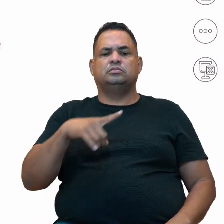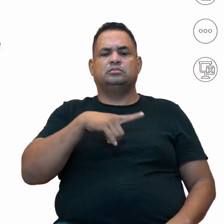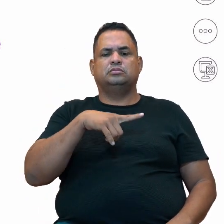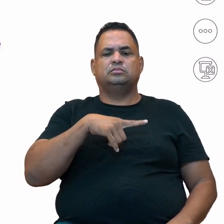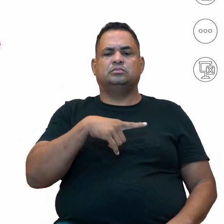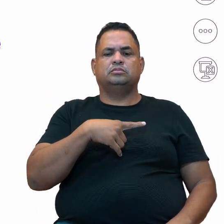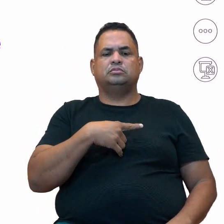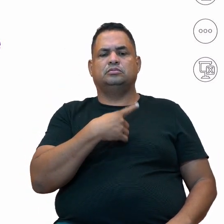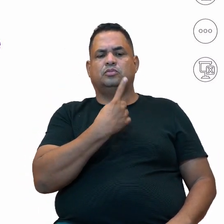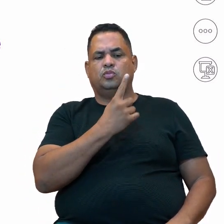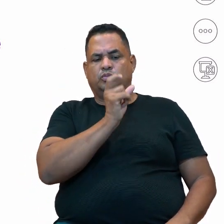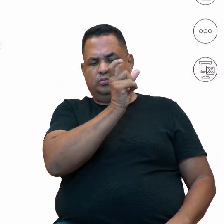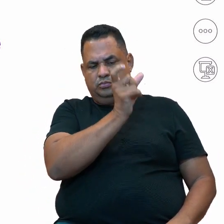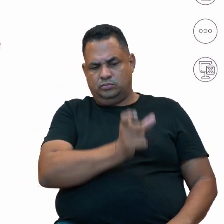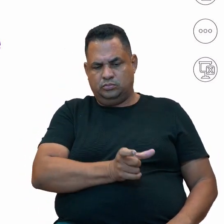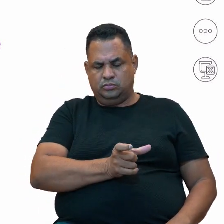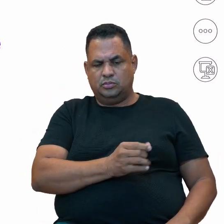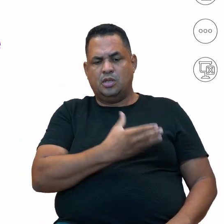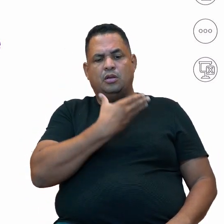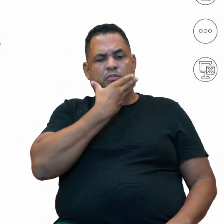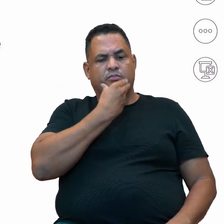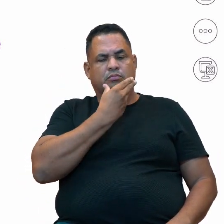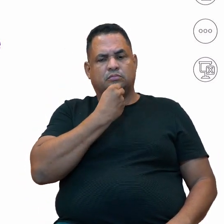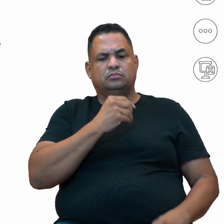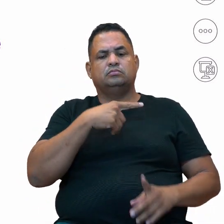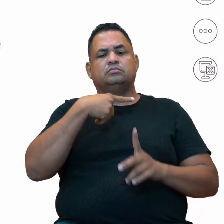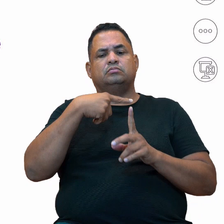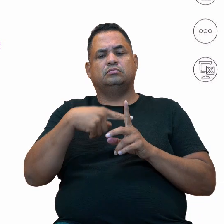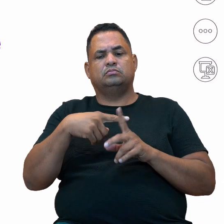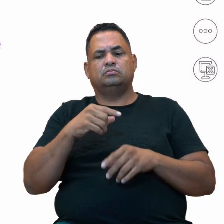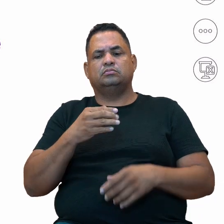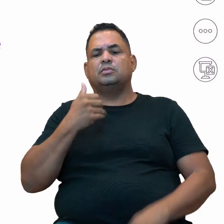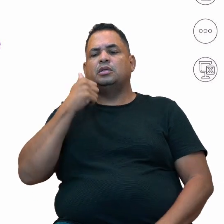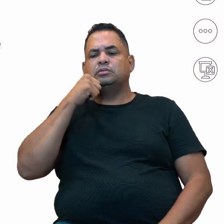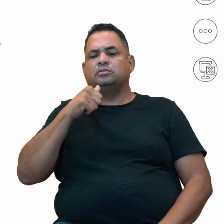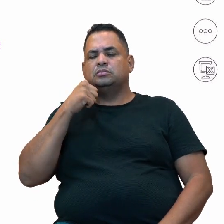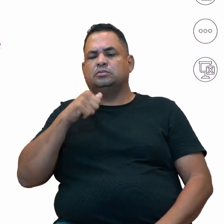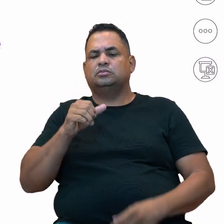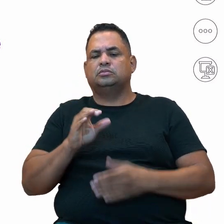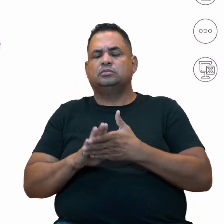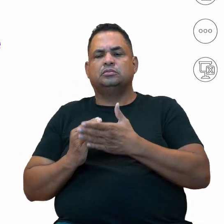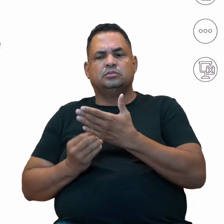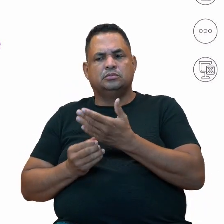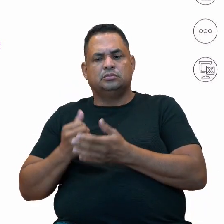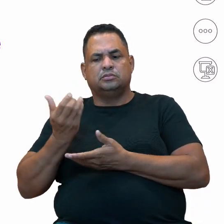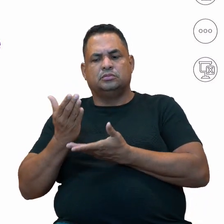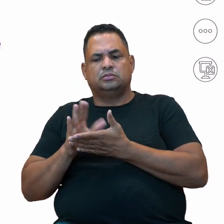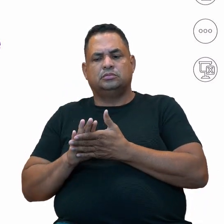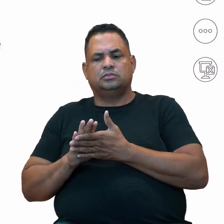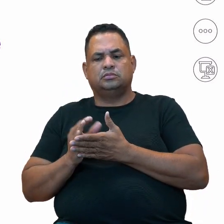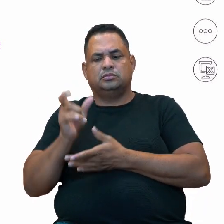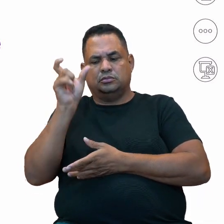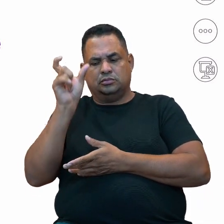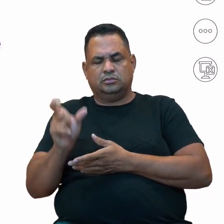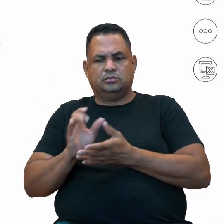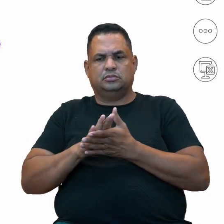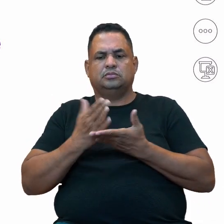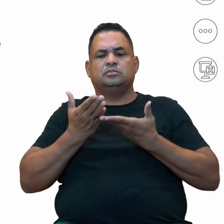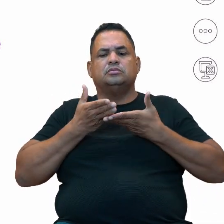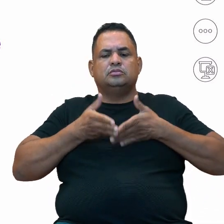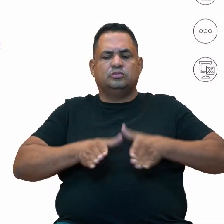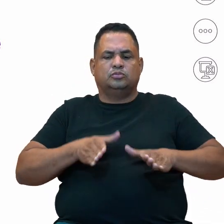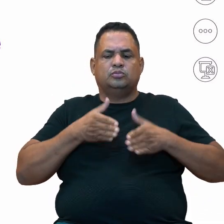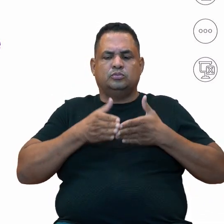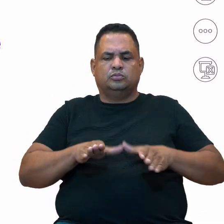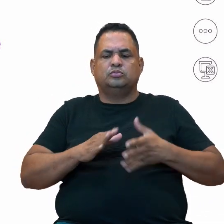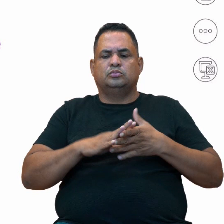um indivíduo do sexo masculino, feminino, realizando a fecundação, tá? Produzem descendentes, passando